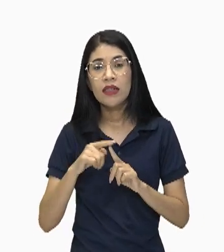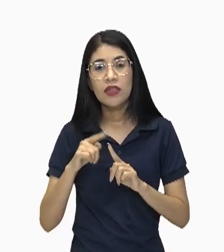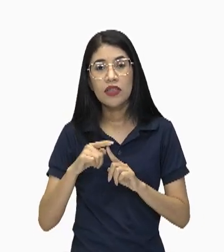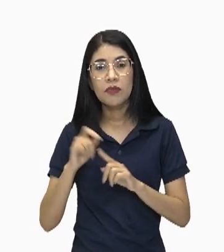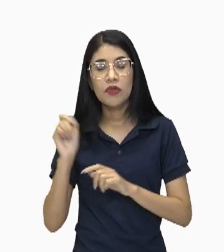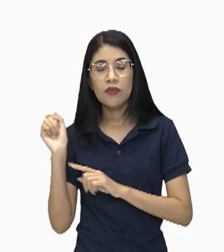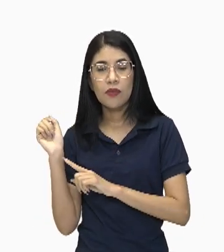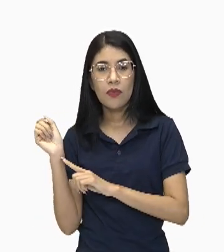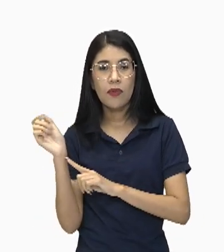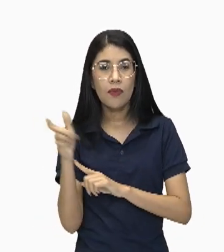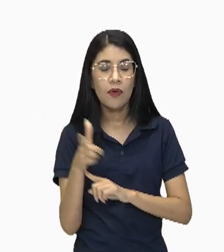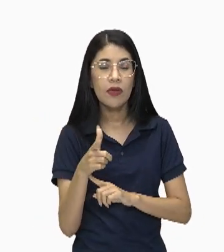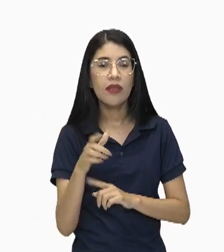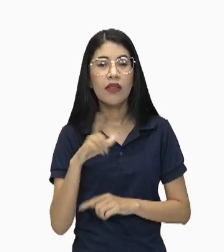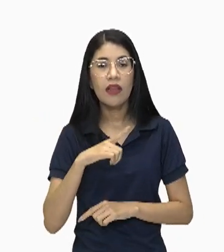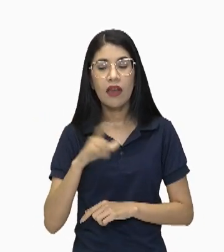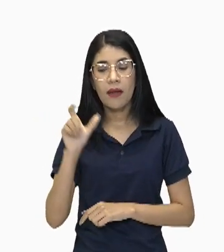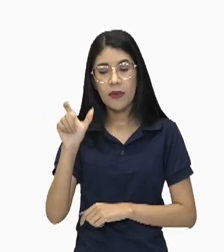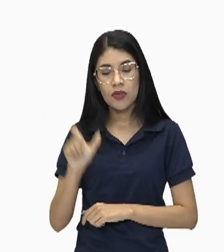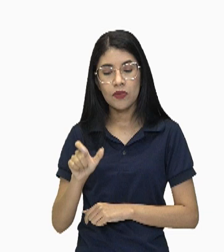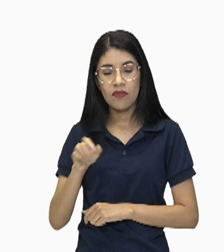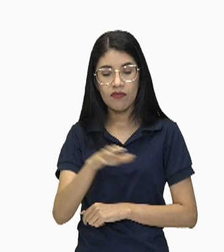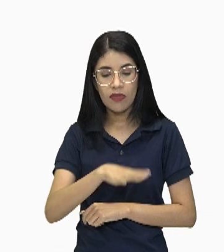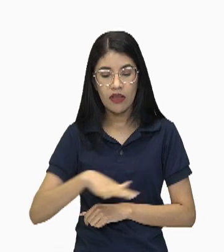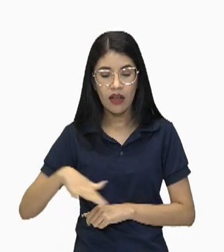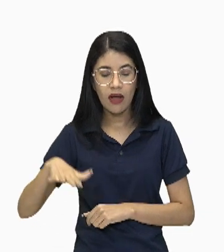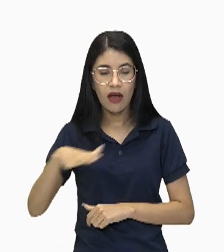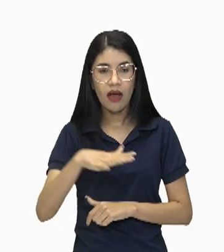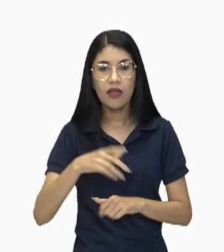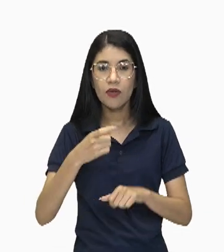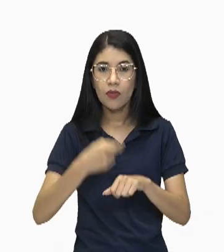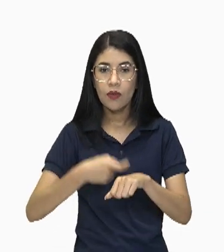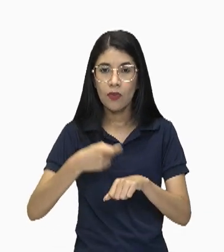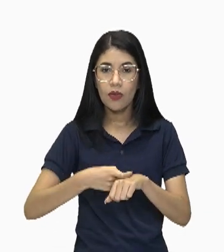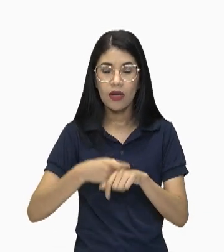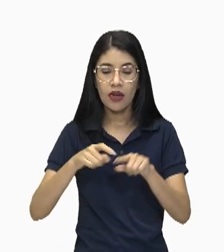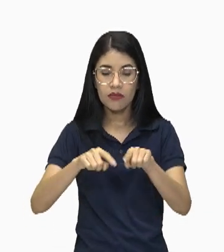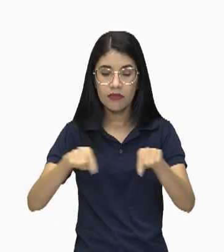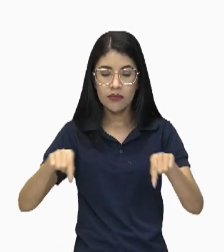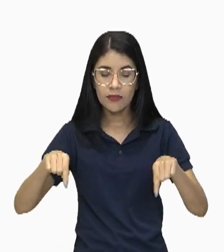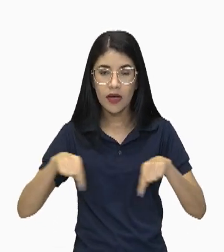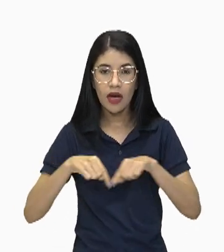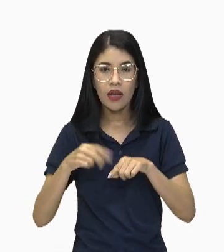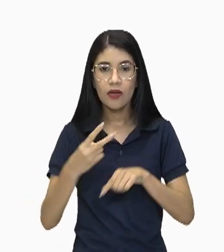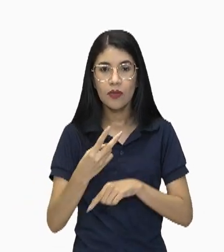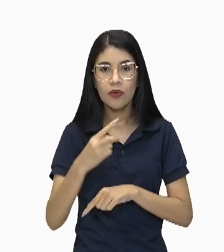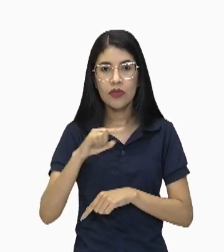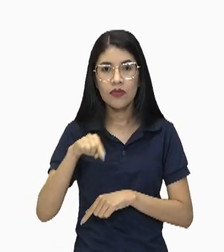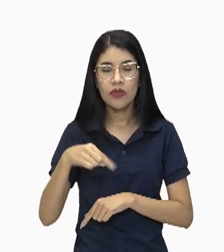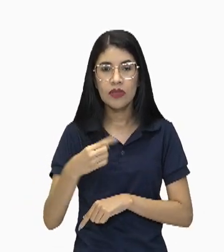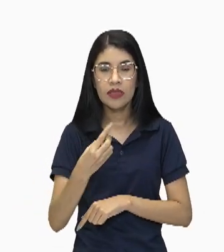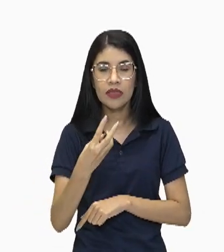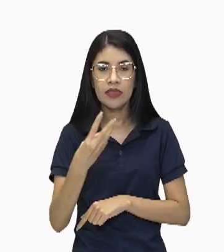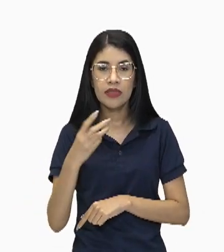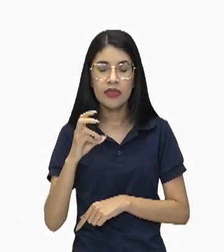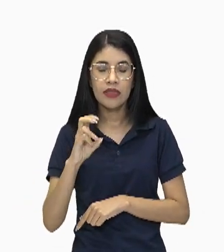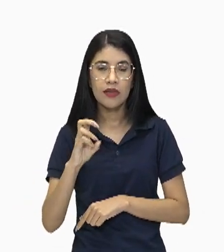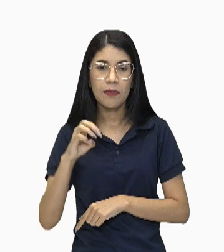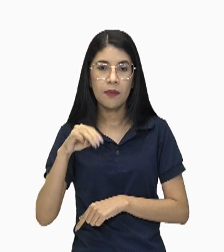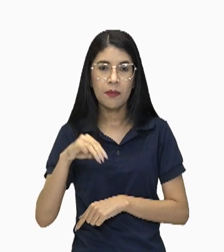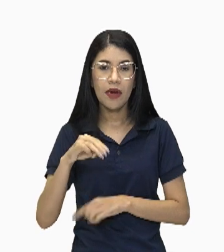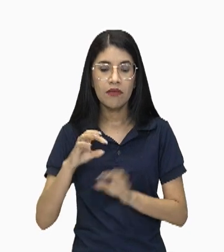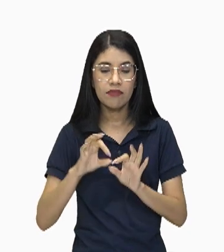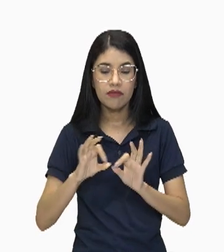ele é posicionado dentro de uma base de concreto circular de 2,135 metros de